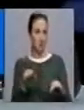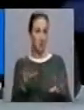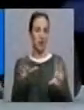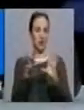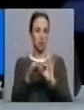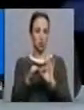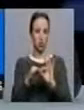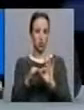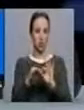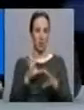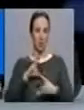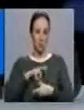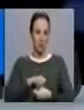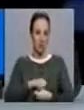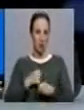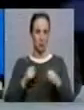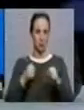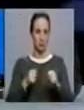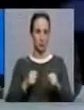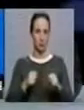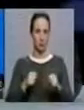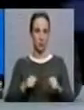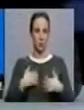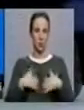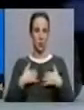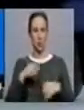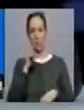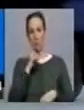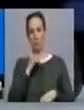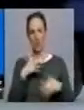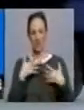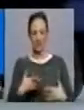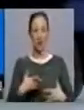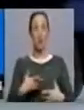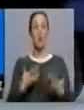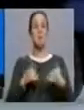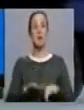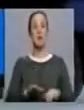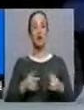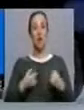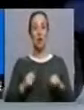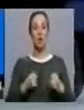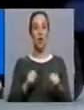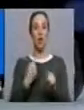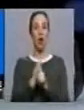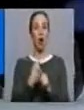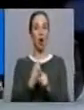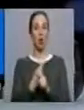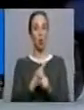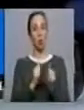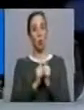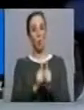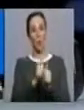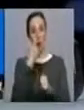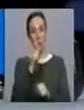adopção encerar três pênaltis no entanto é encerrar é algo que contém o indivíduo dias da